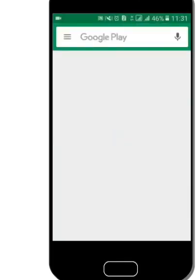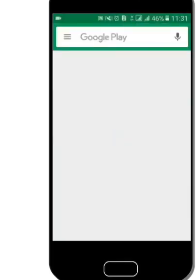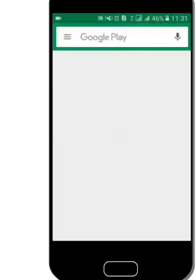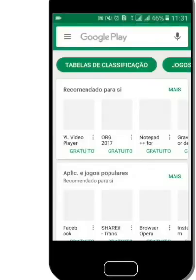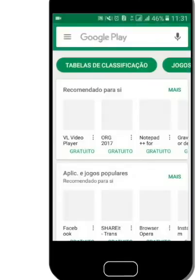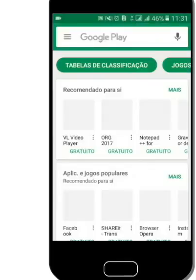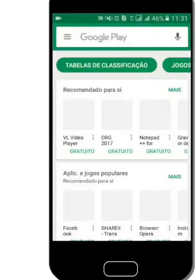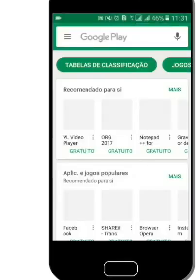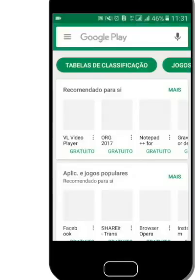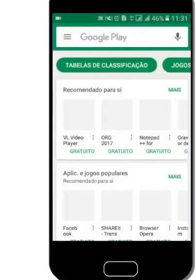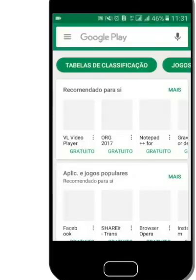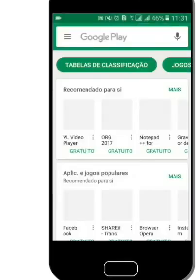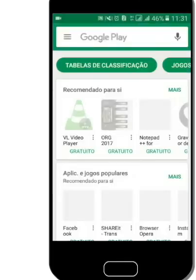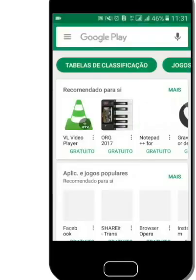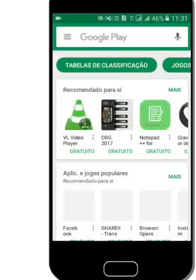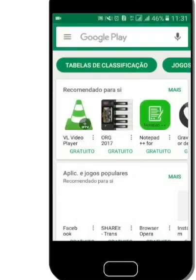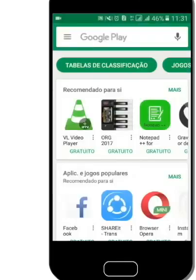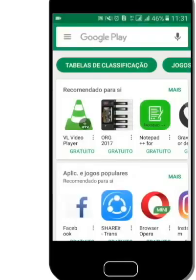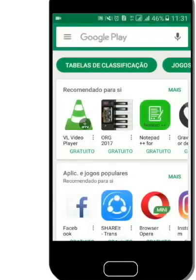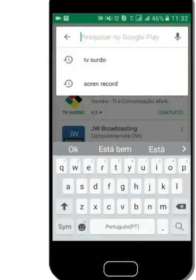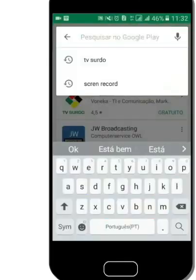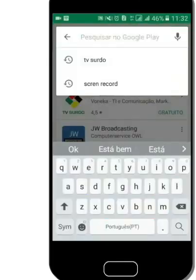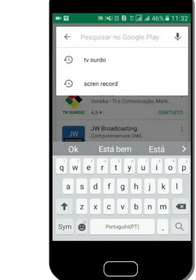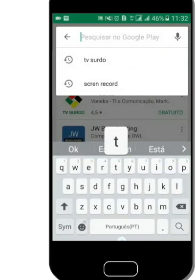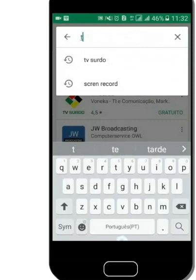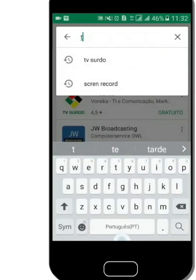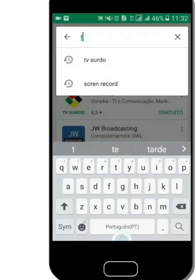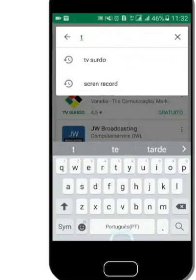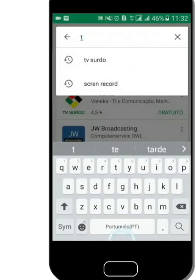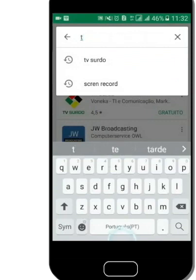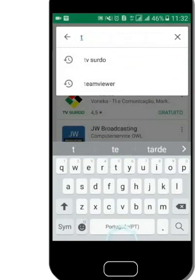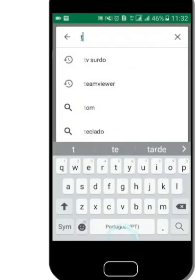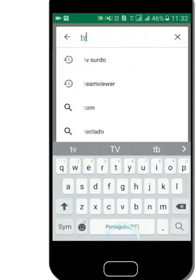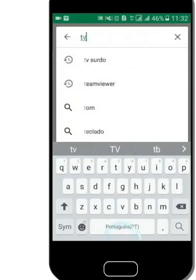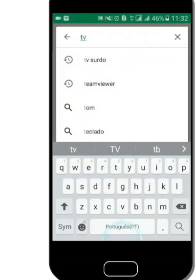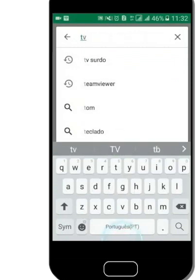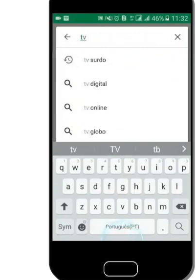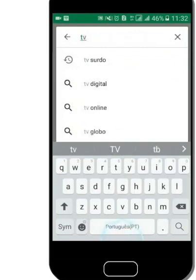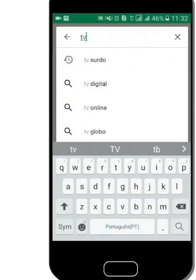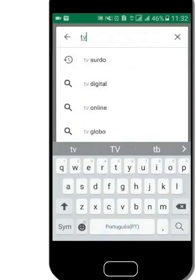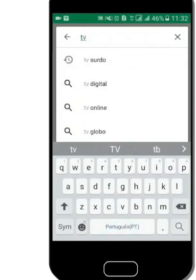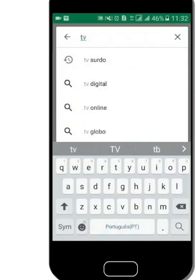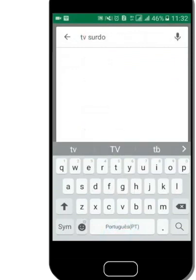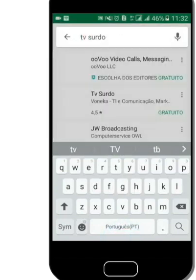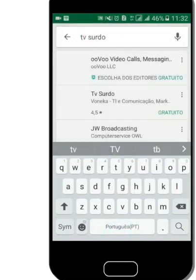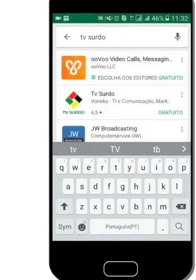Pegue no seu telemóvel e vá ao Google Play. Procure TV Surdo.